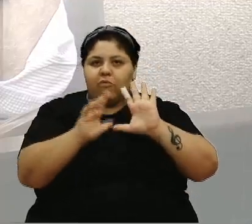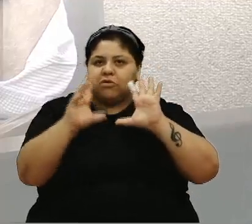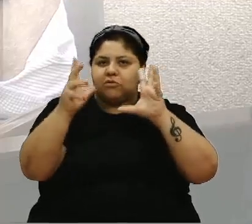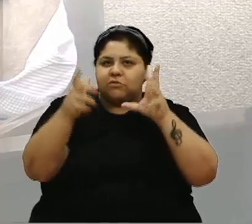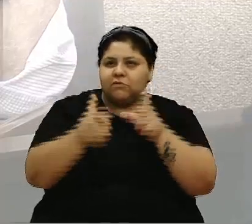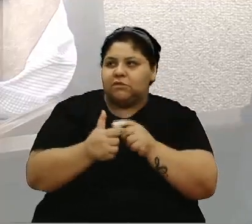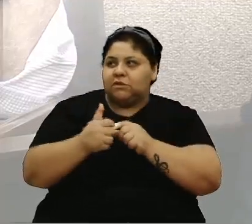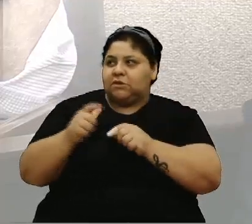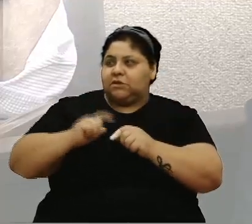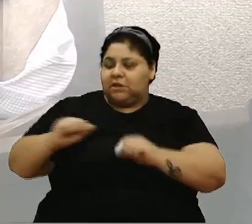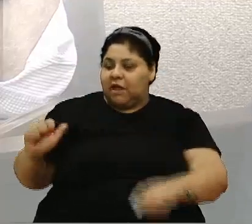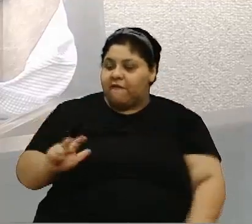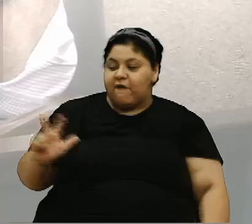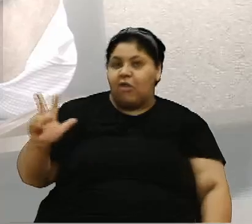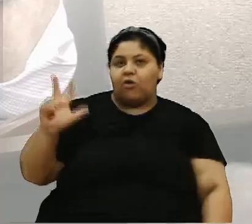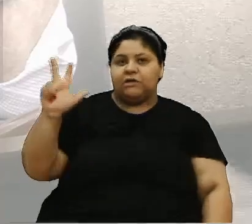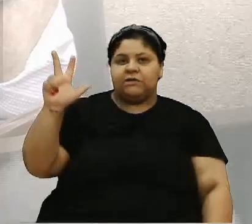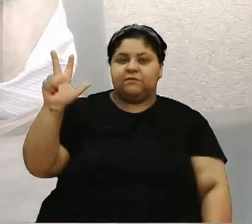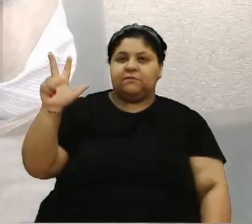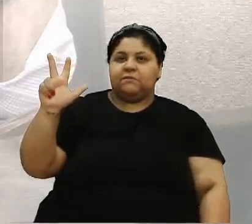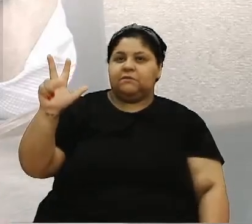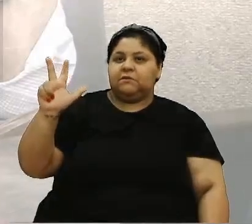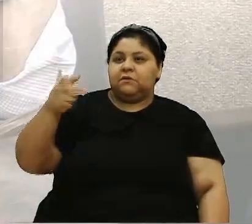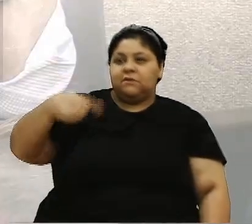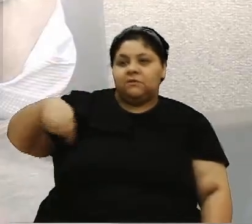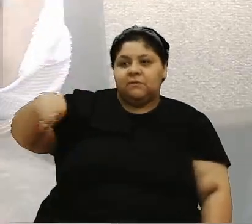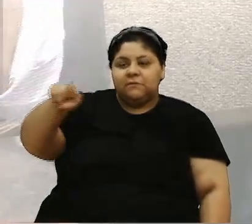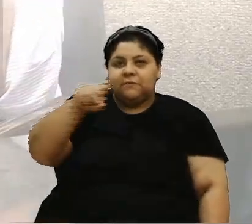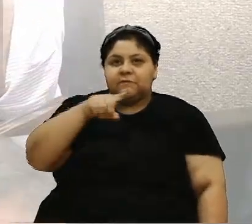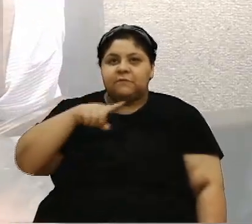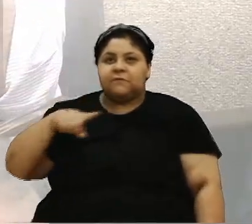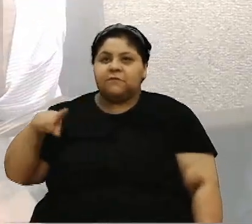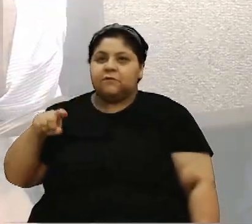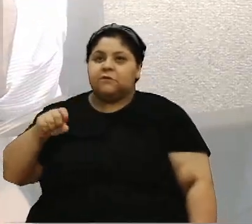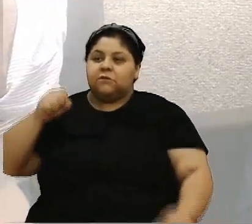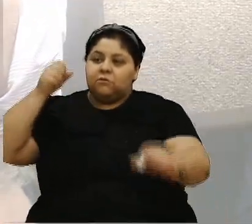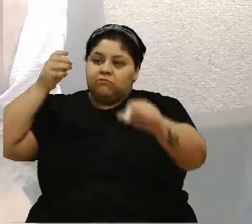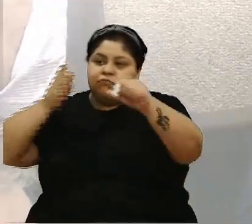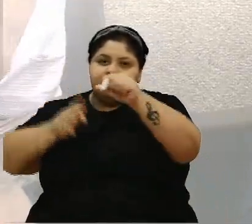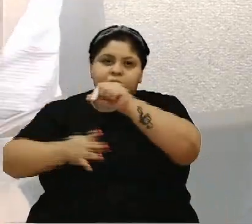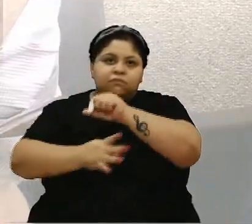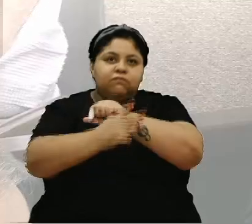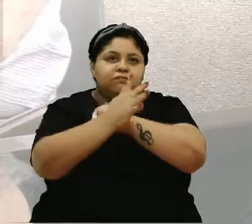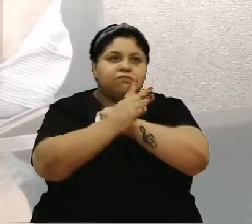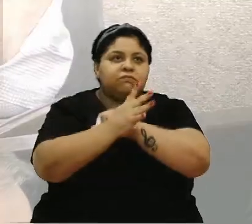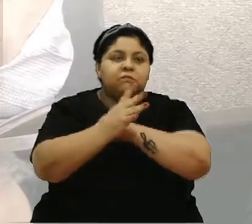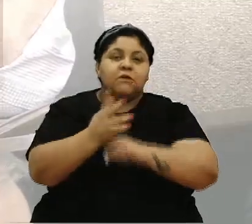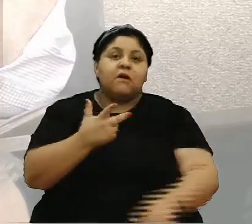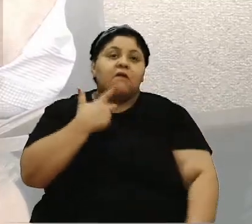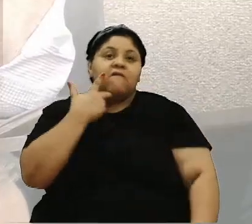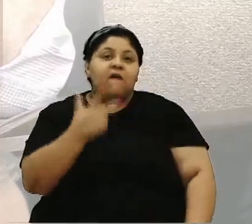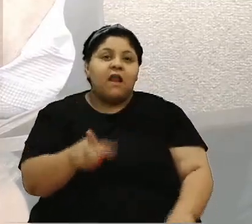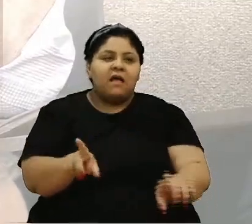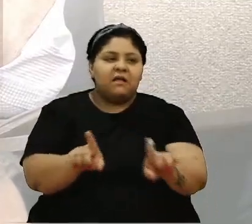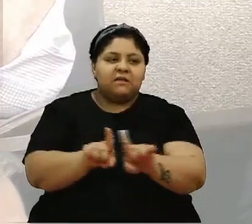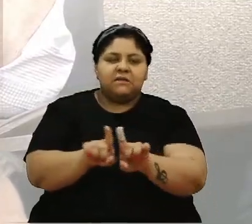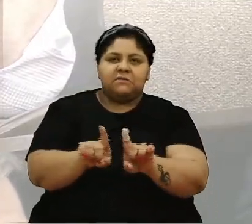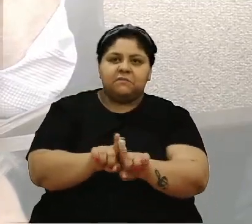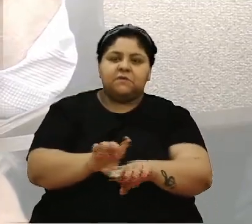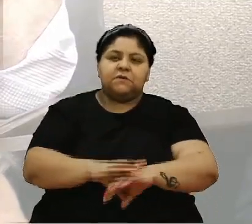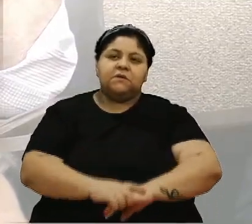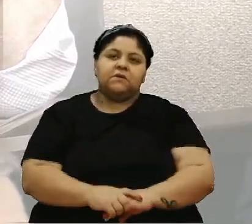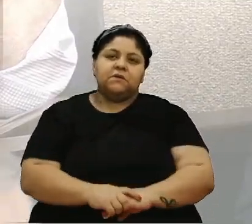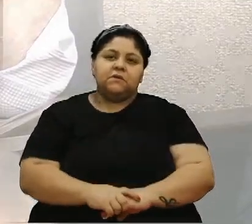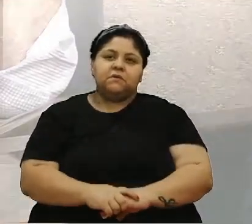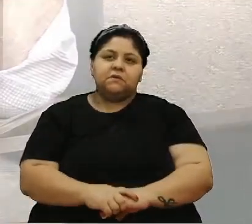há valorização aos nossos imigrantes. Quero dizer também